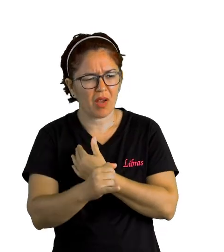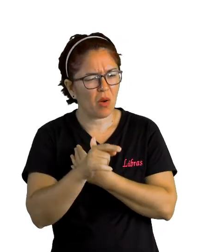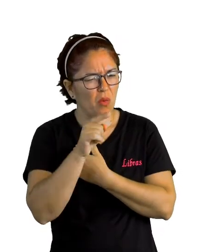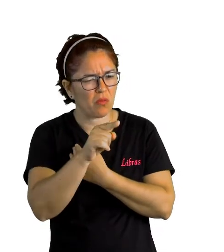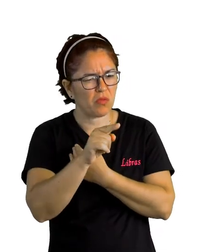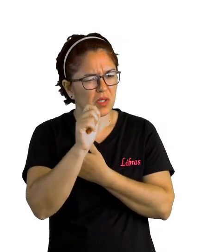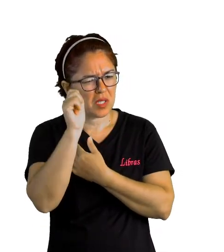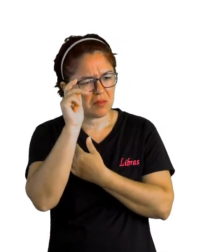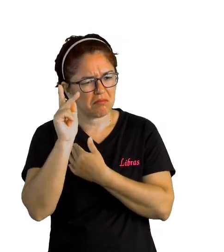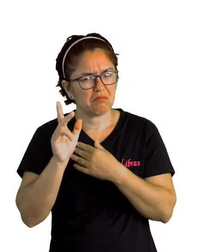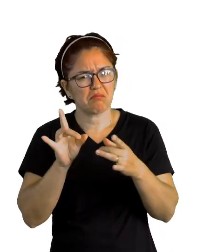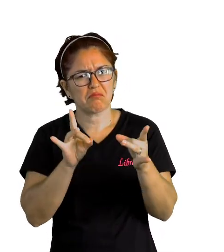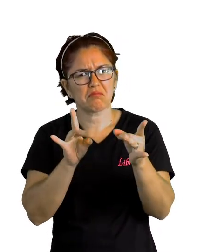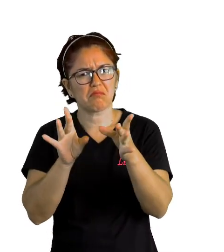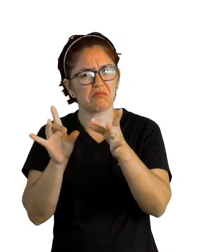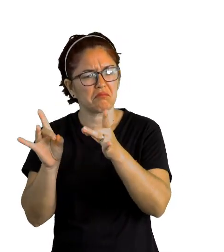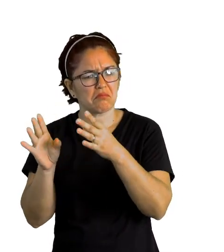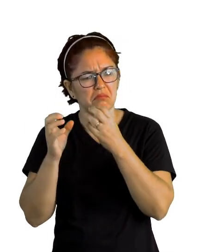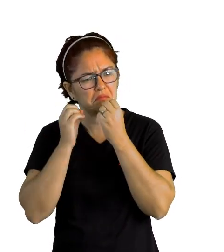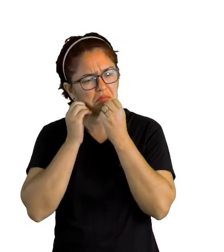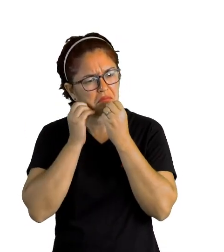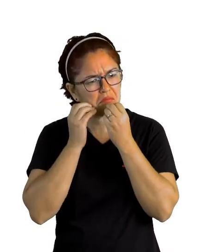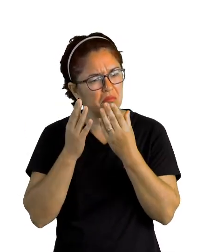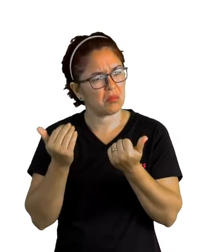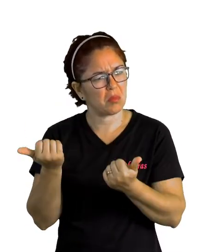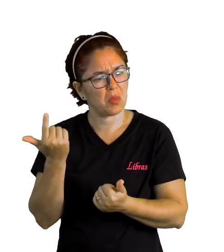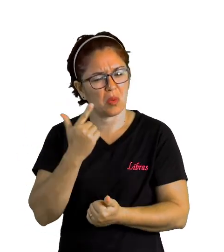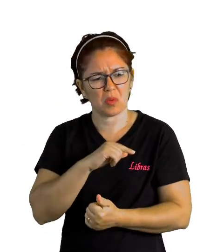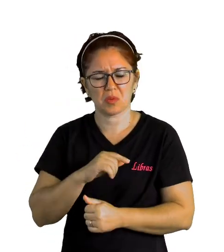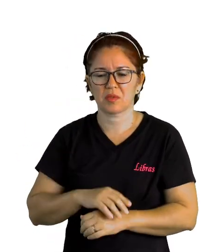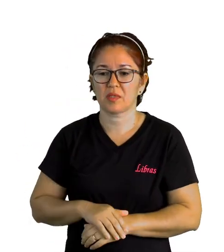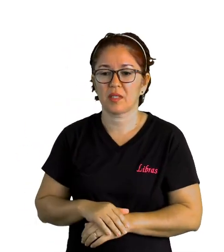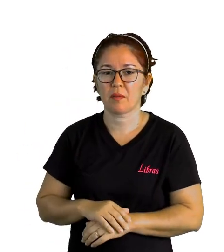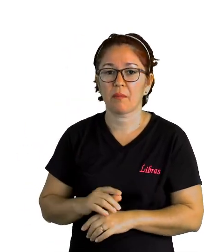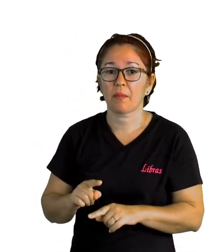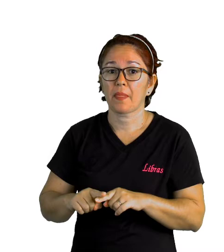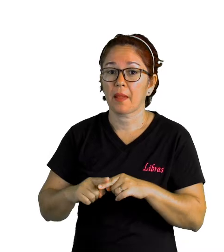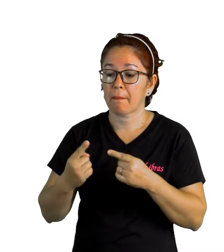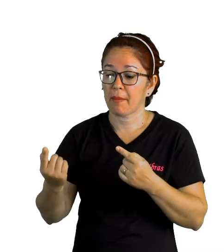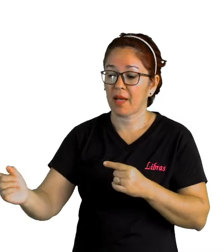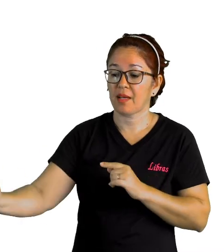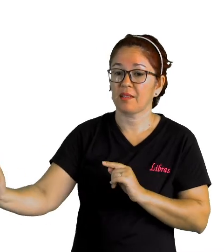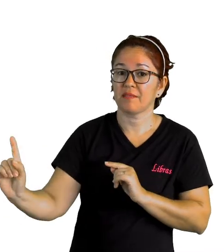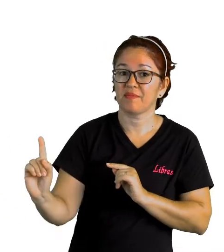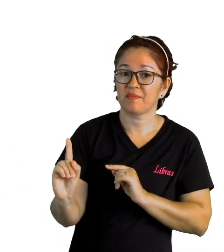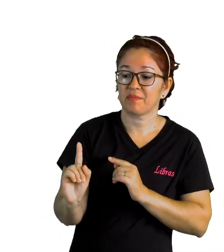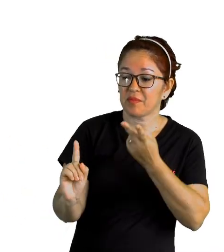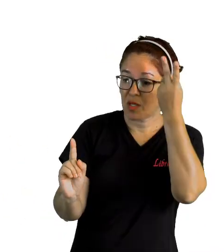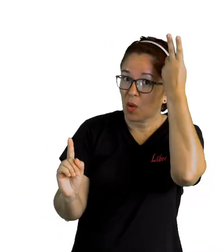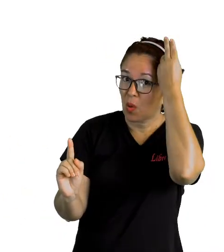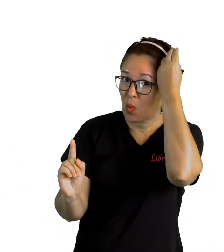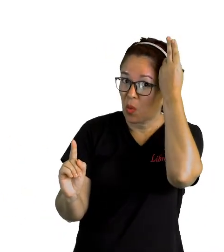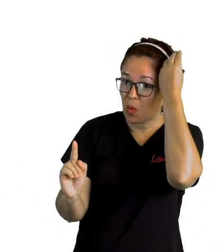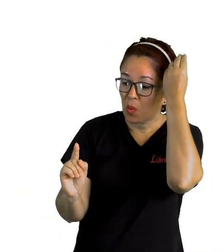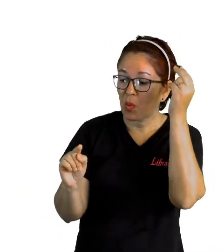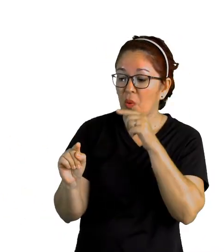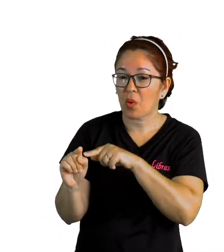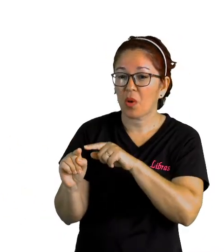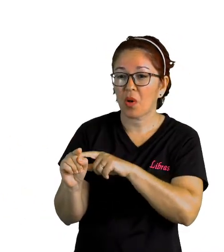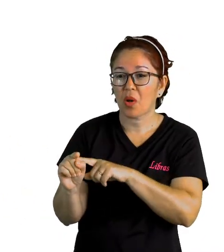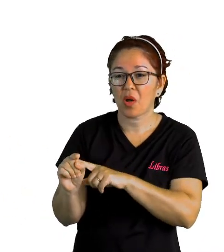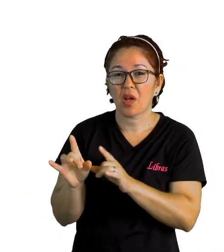a chegada do coelho, Seba, estremeceu um pouco a fama de Júnior. O coelho vendia até